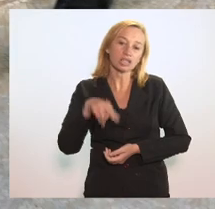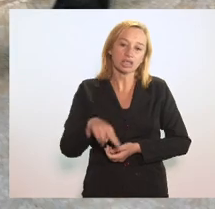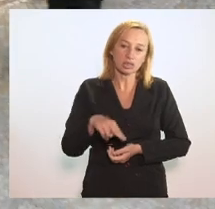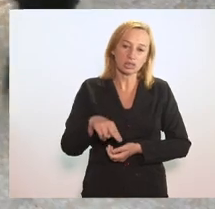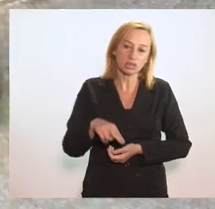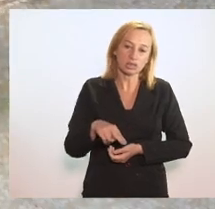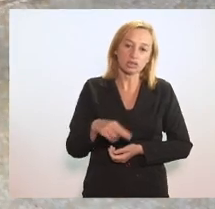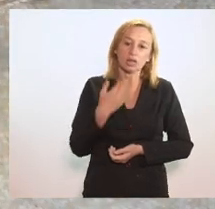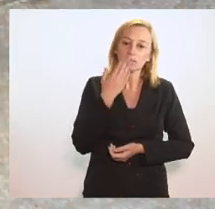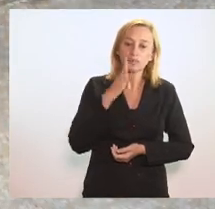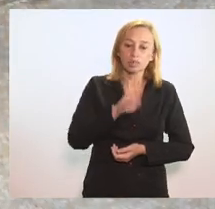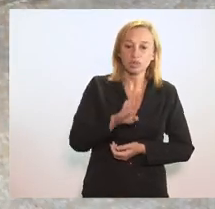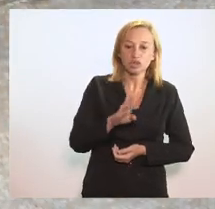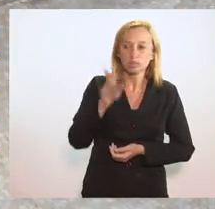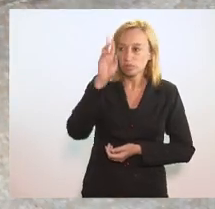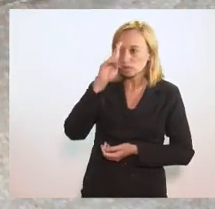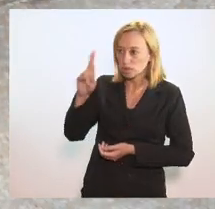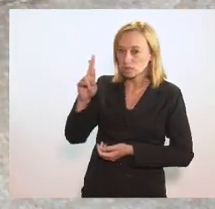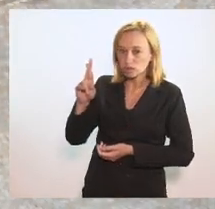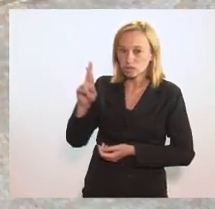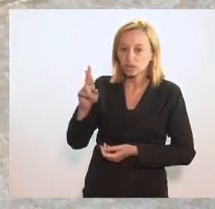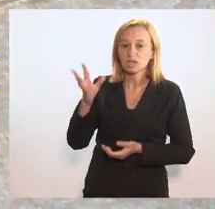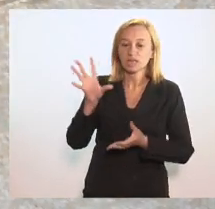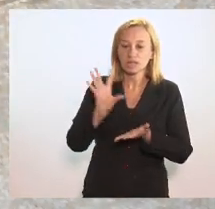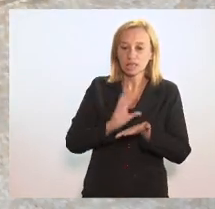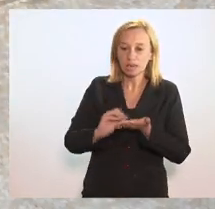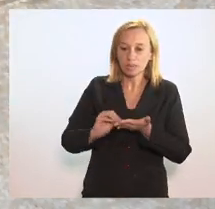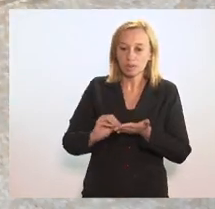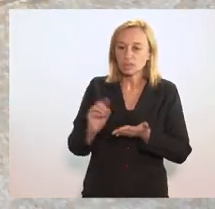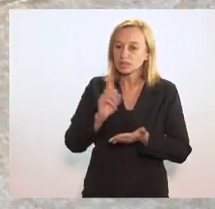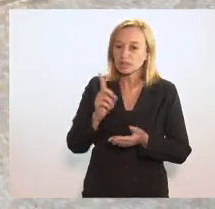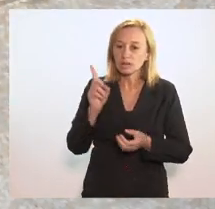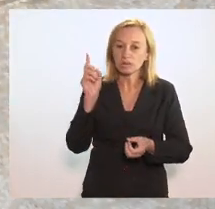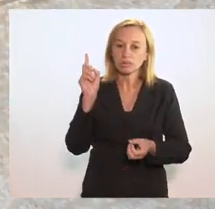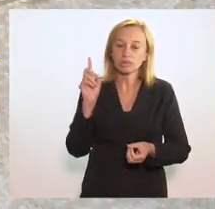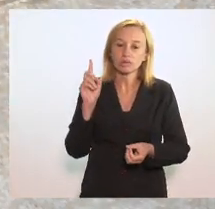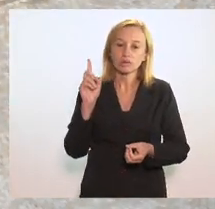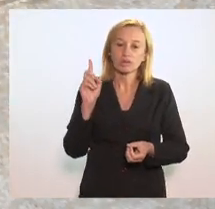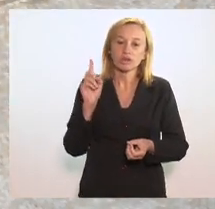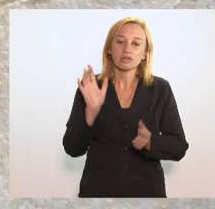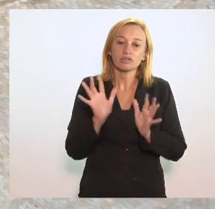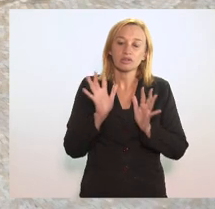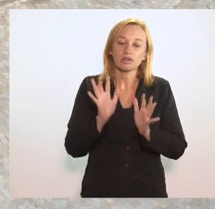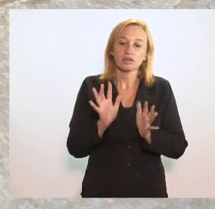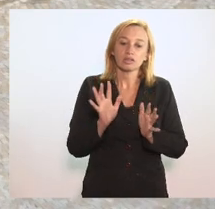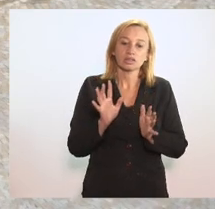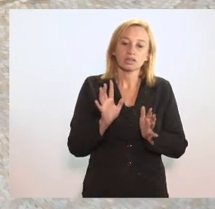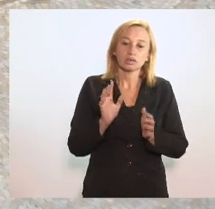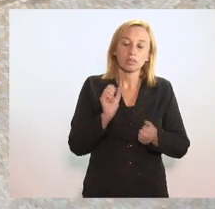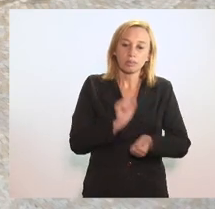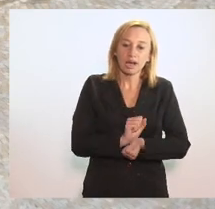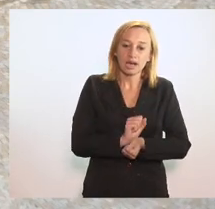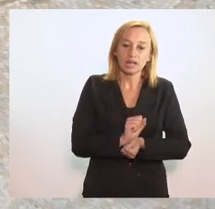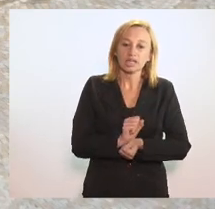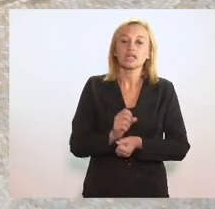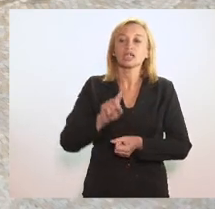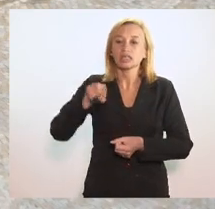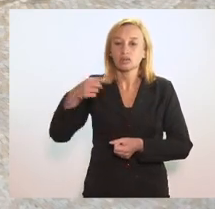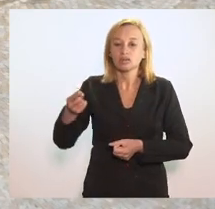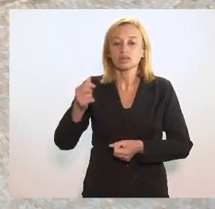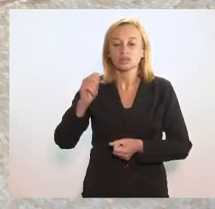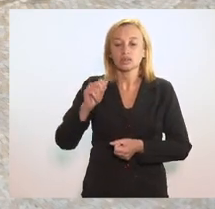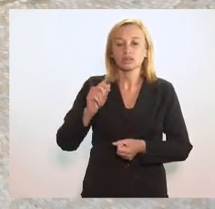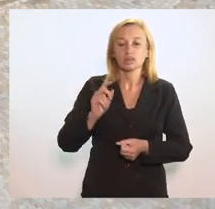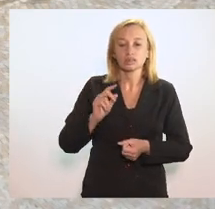e prometido pelo senhor, que essa pauta não passe da primeira semana e que nós venhamos deixar